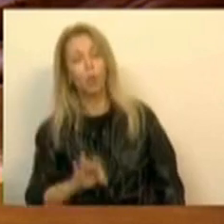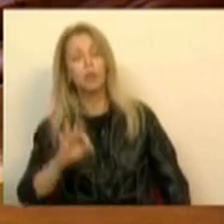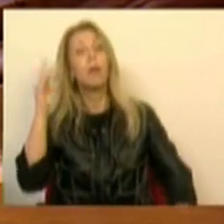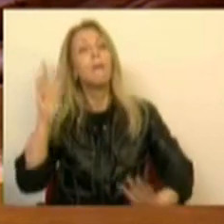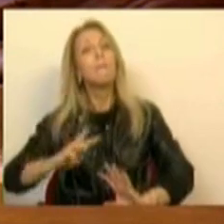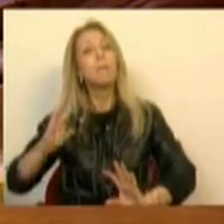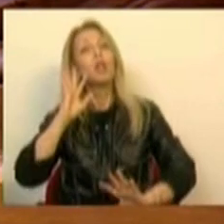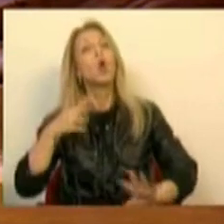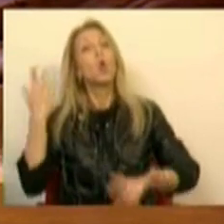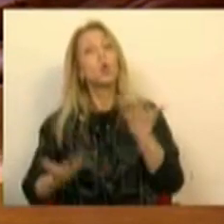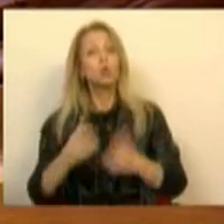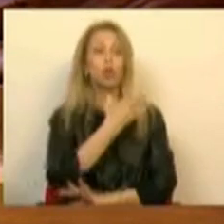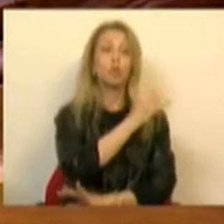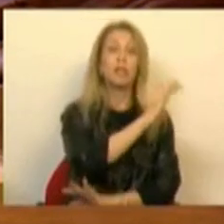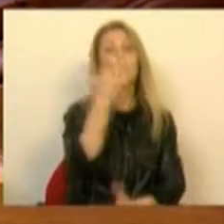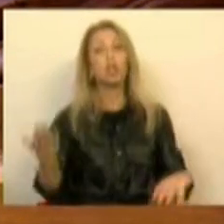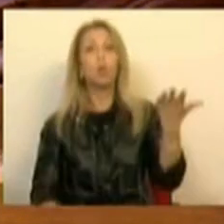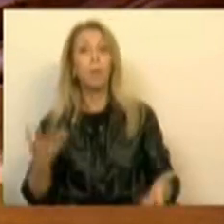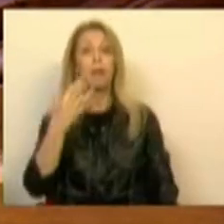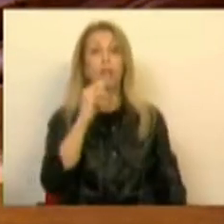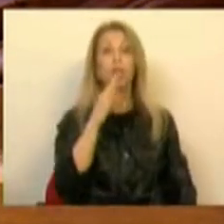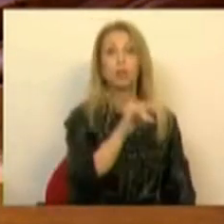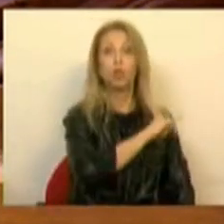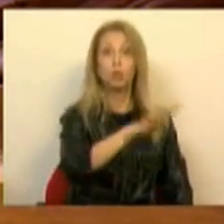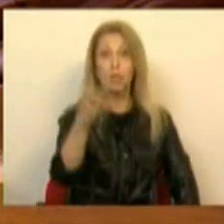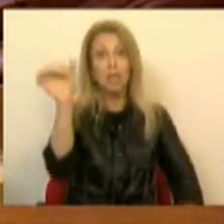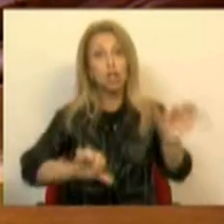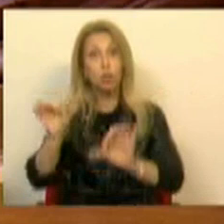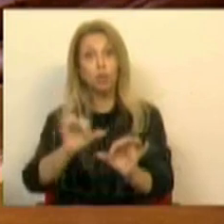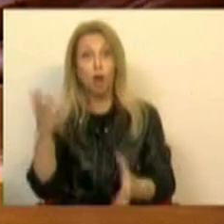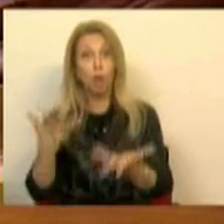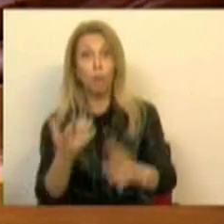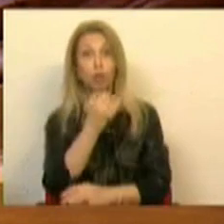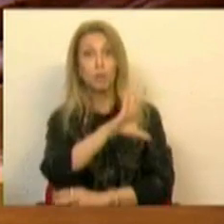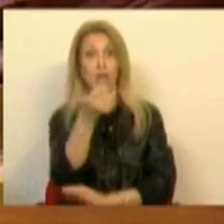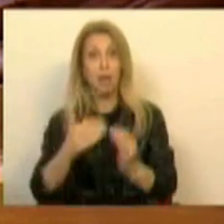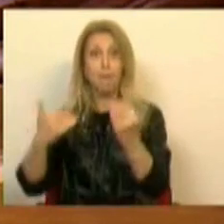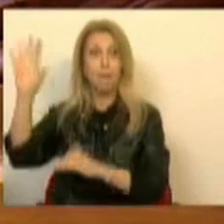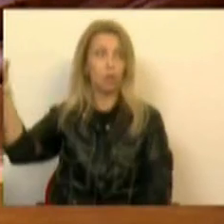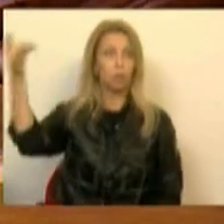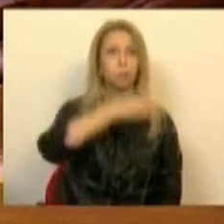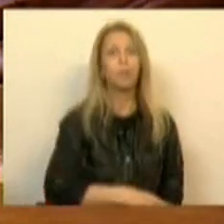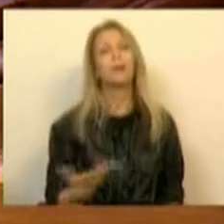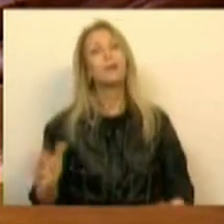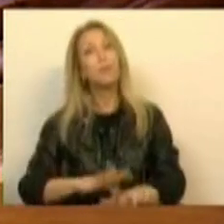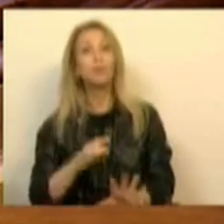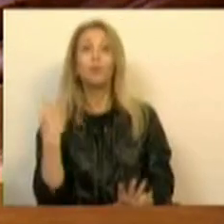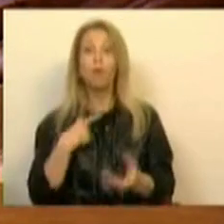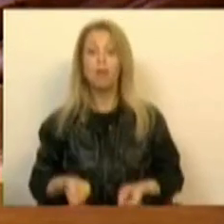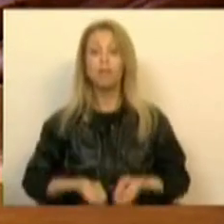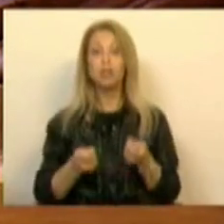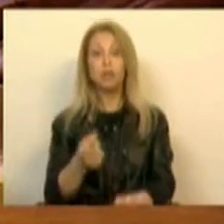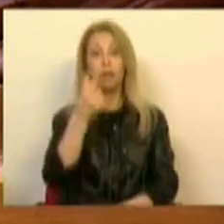mais 83 mil cirurgias do que havia em 2015. E é para isso que estamos a investir o dinheiro dos portugueses na melhoria